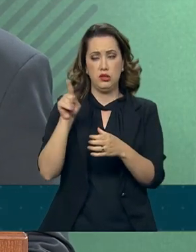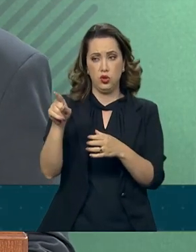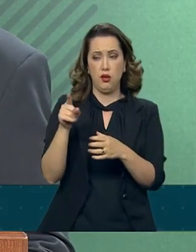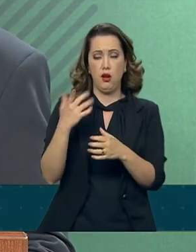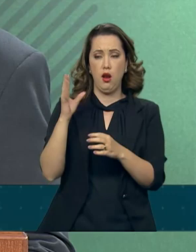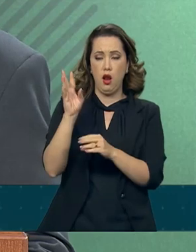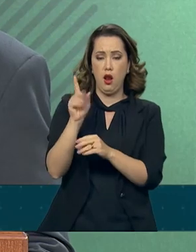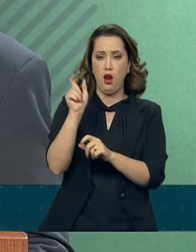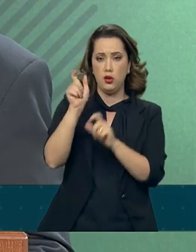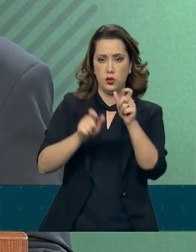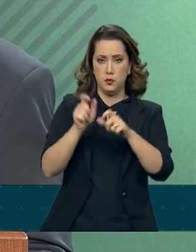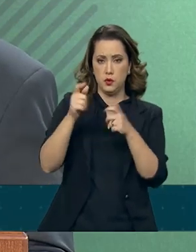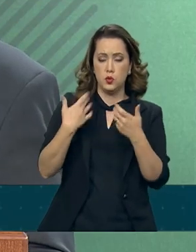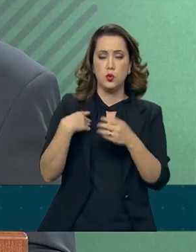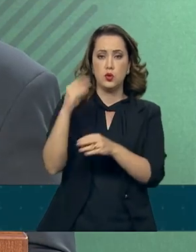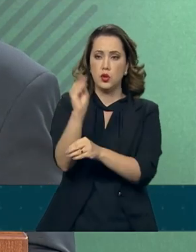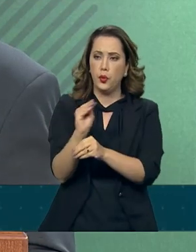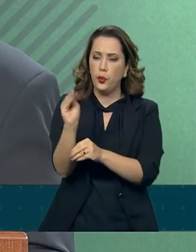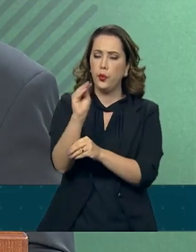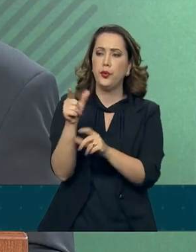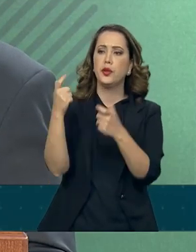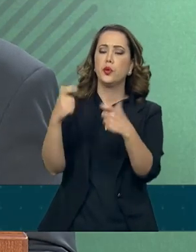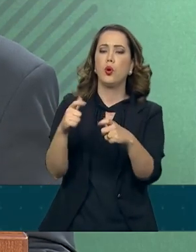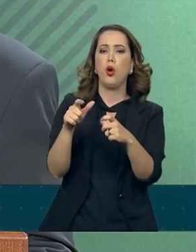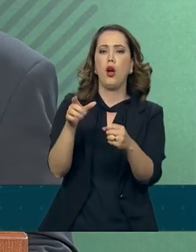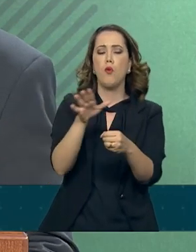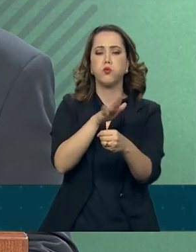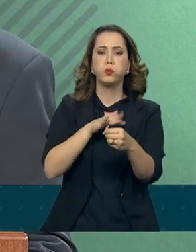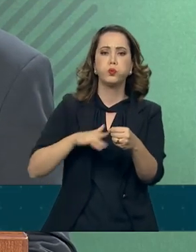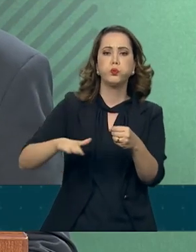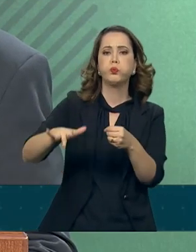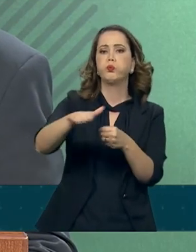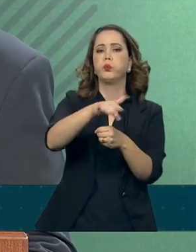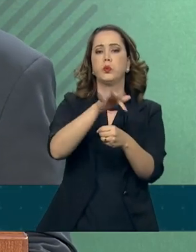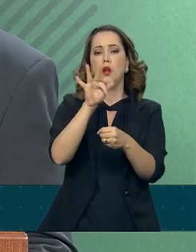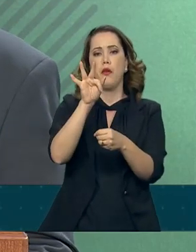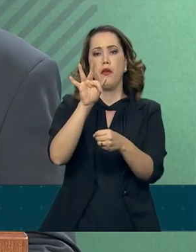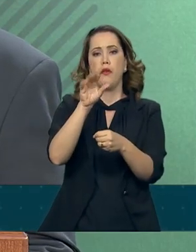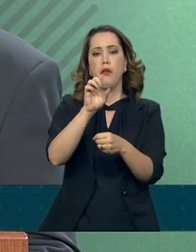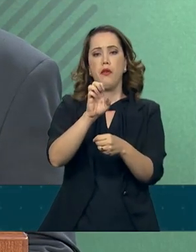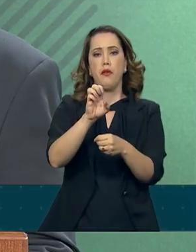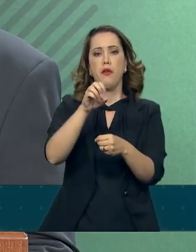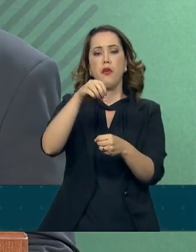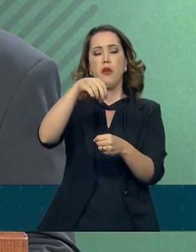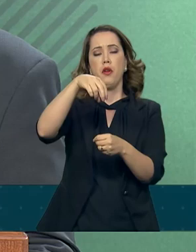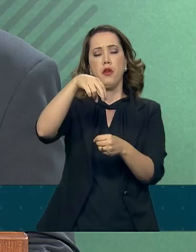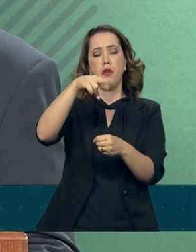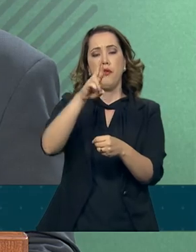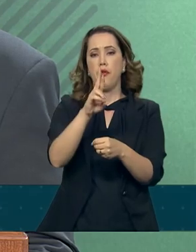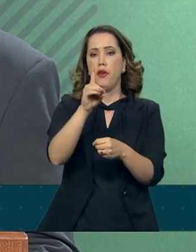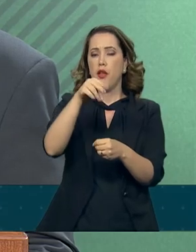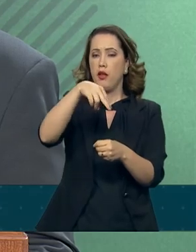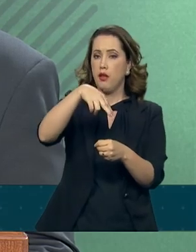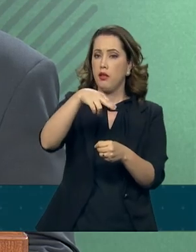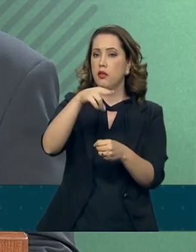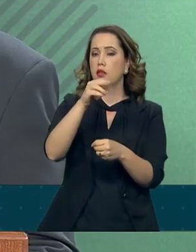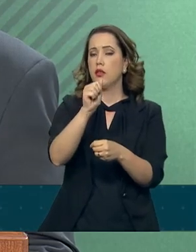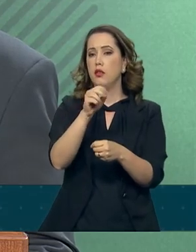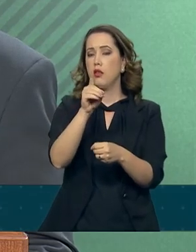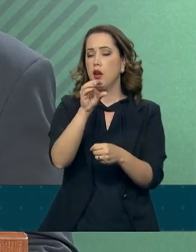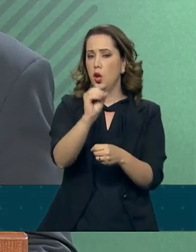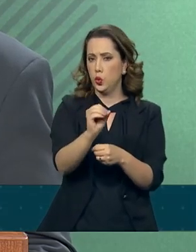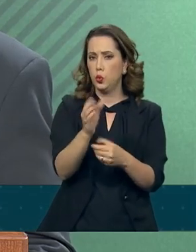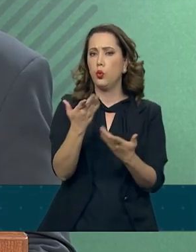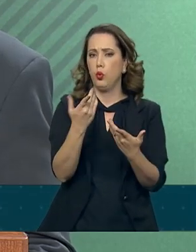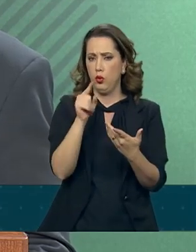que cuida de fernando de noronha é buscar pontos de forma consensual para que aquela tarifa que é